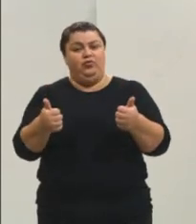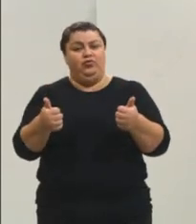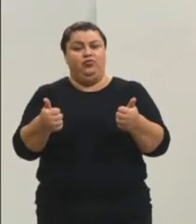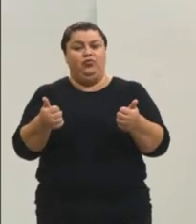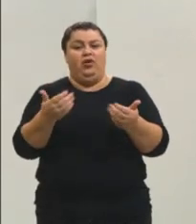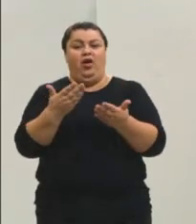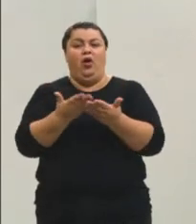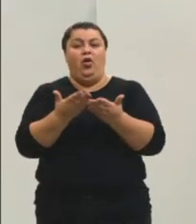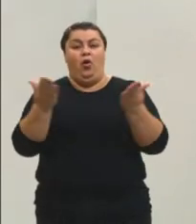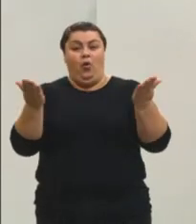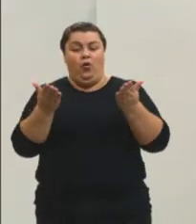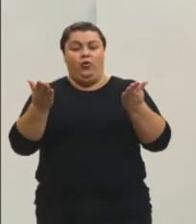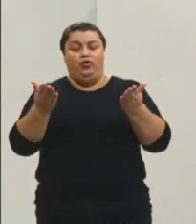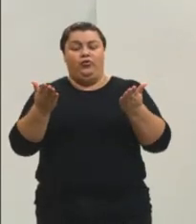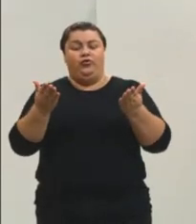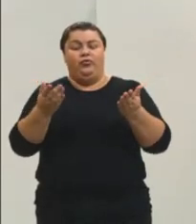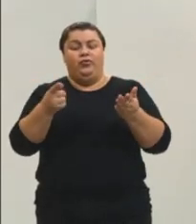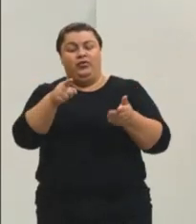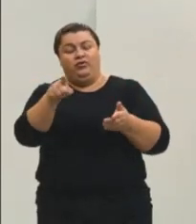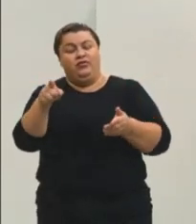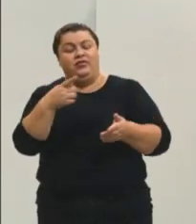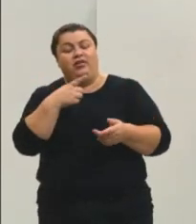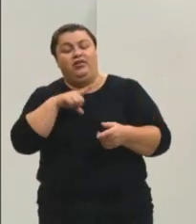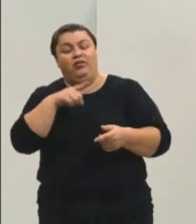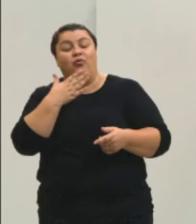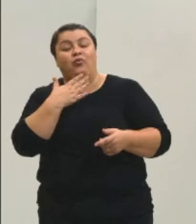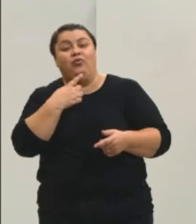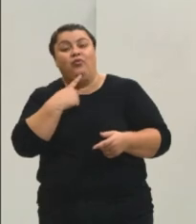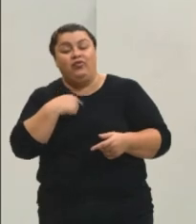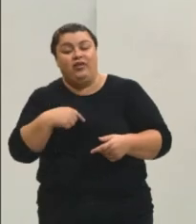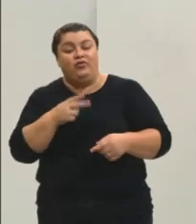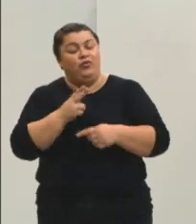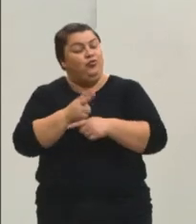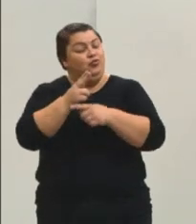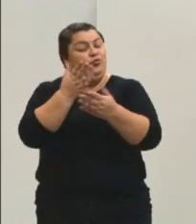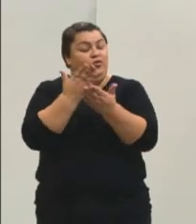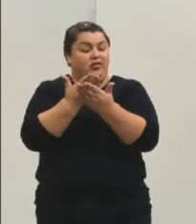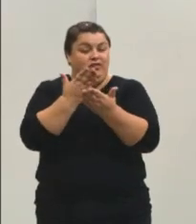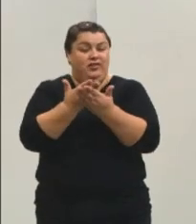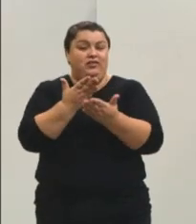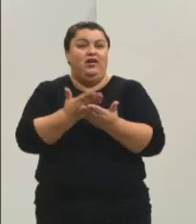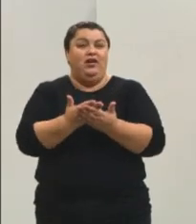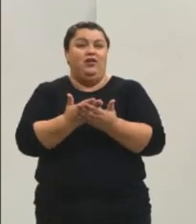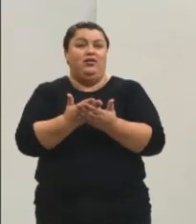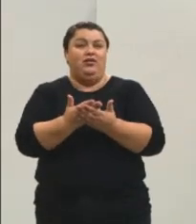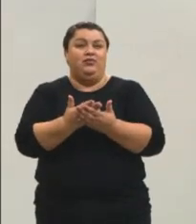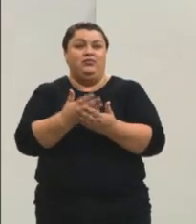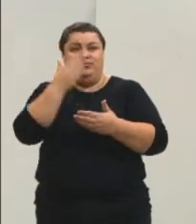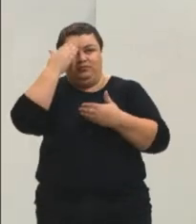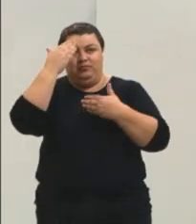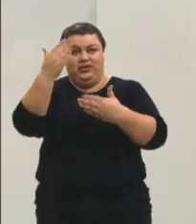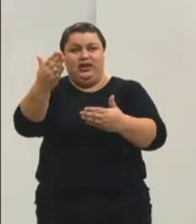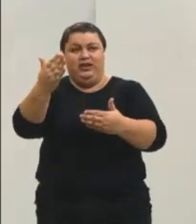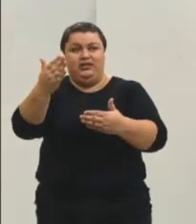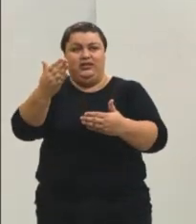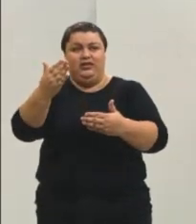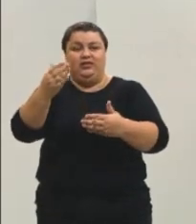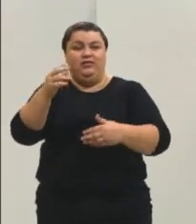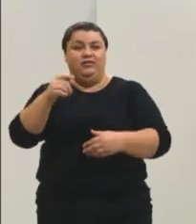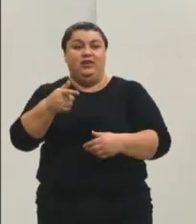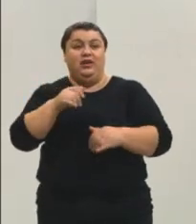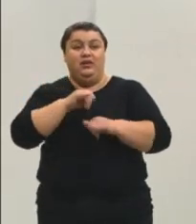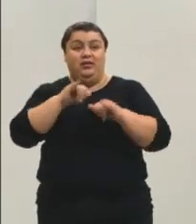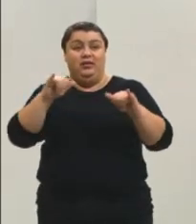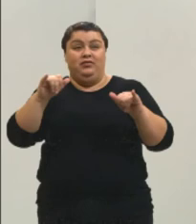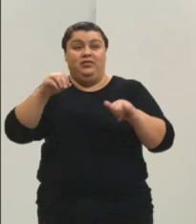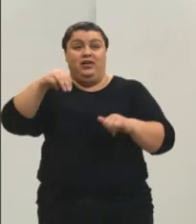patrimônio e cultura espero que vocês tenham gostado e que vocês continuem acompanhando aí as nossas aulas obrigado então e fica aí